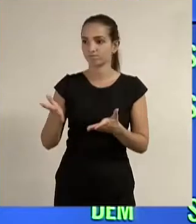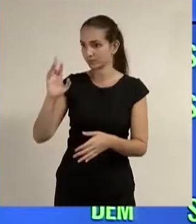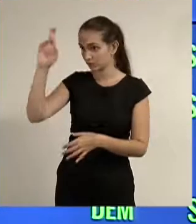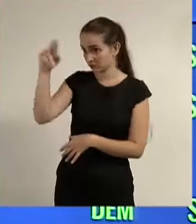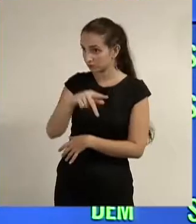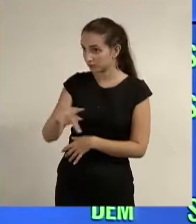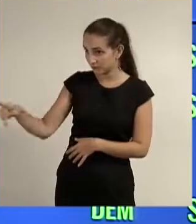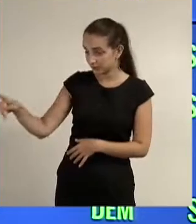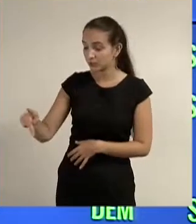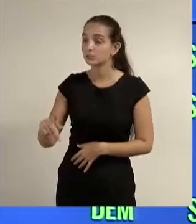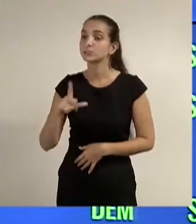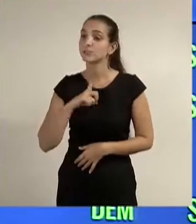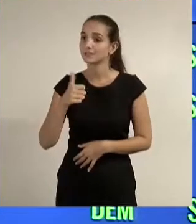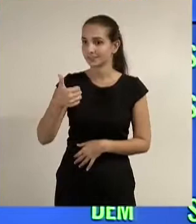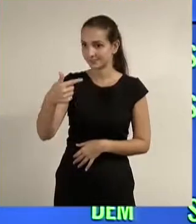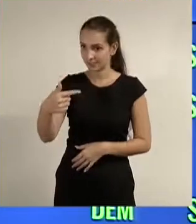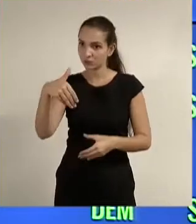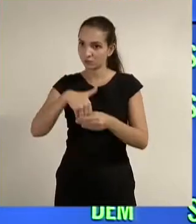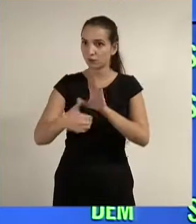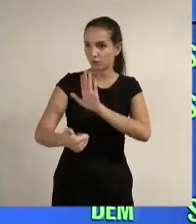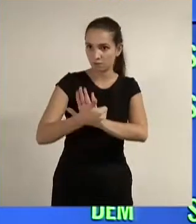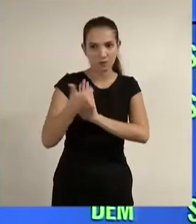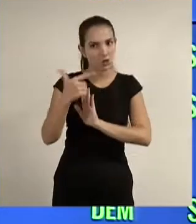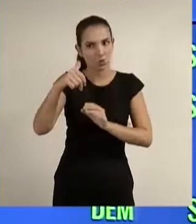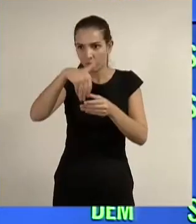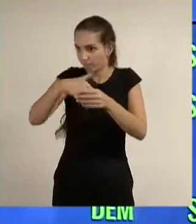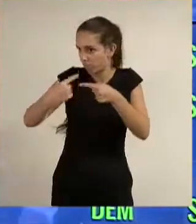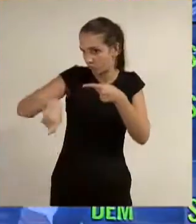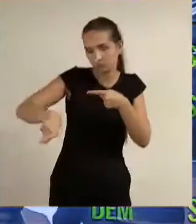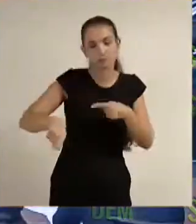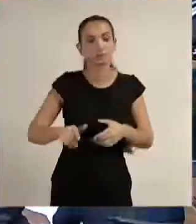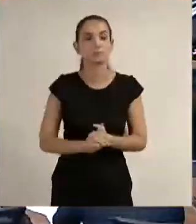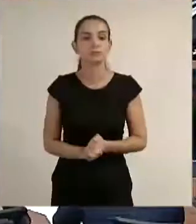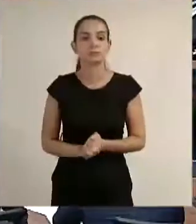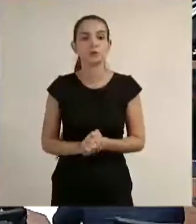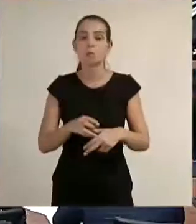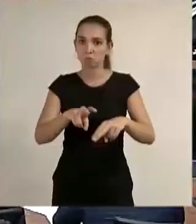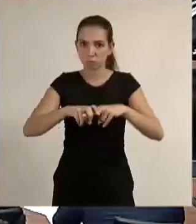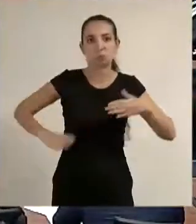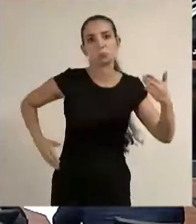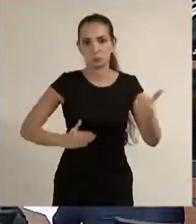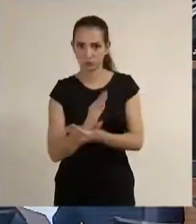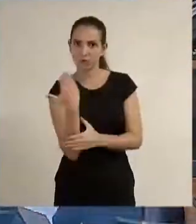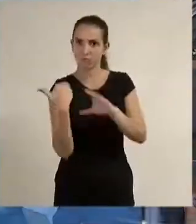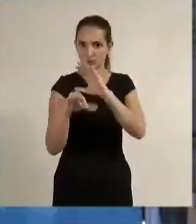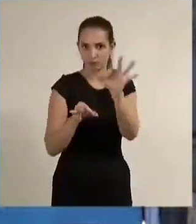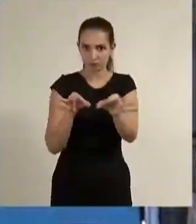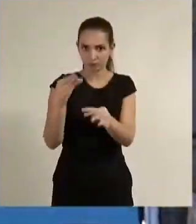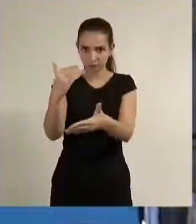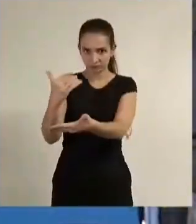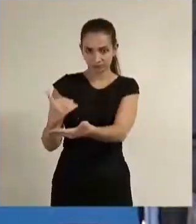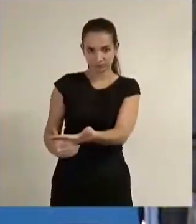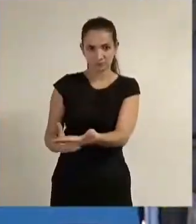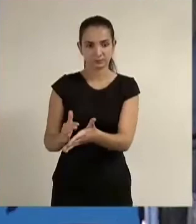Senhor presidente, são 17 votos favoráveis, nenhum contrário. Aprovado ao expediente.